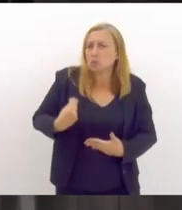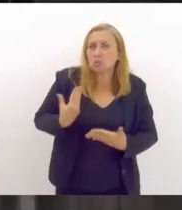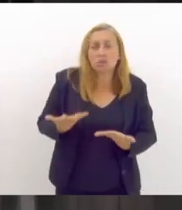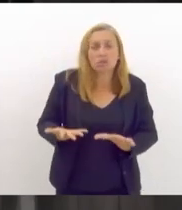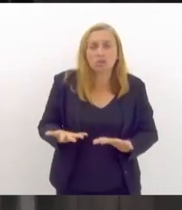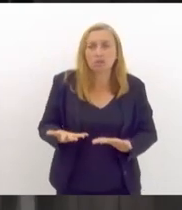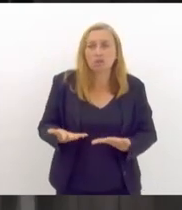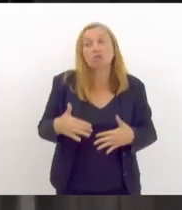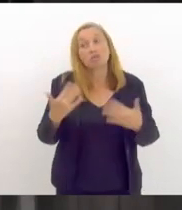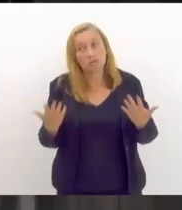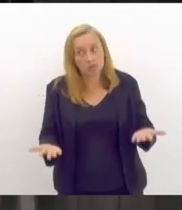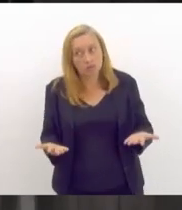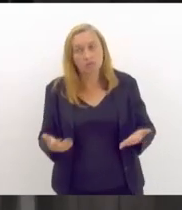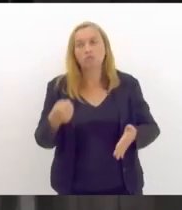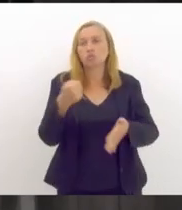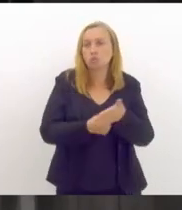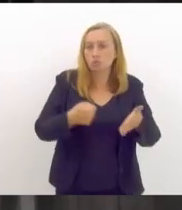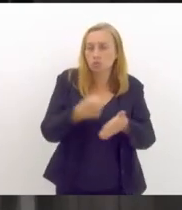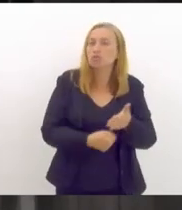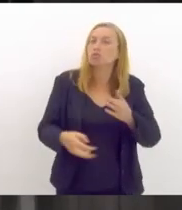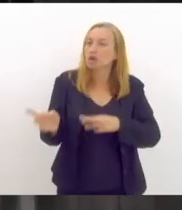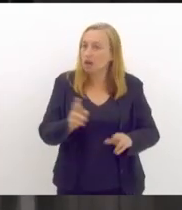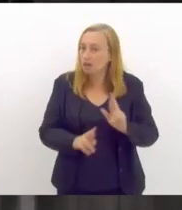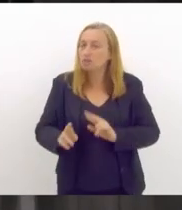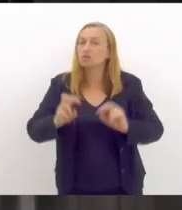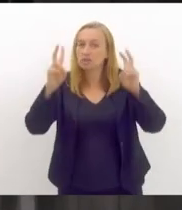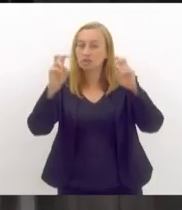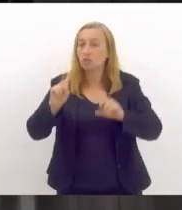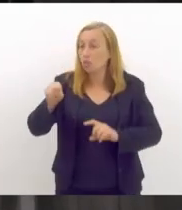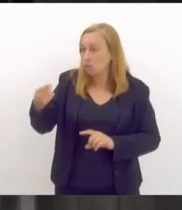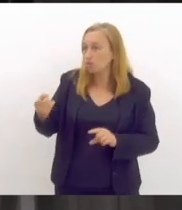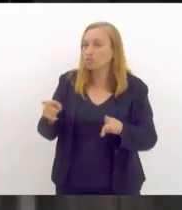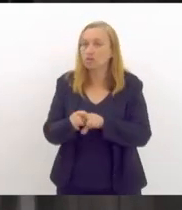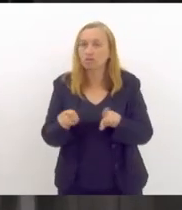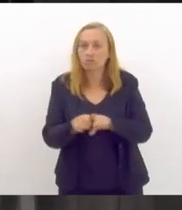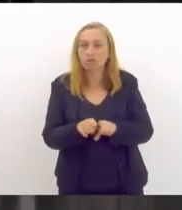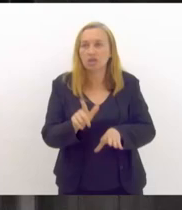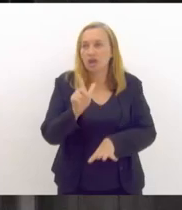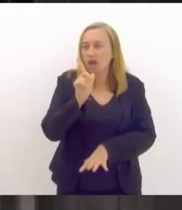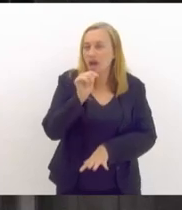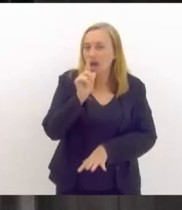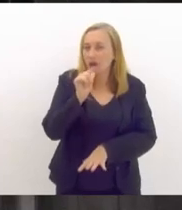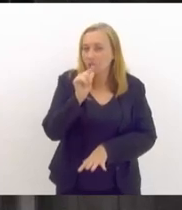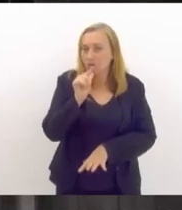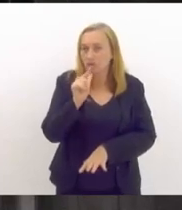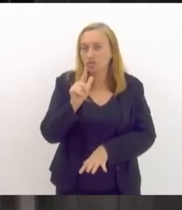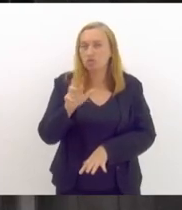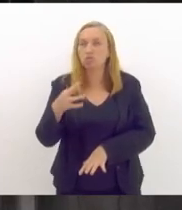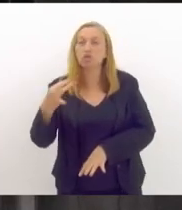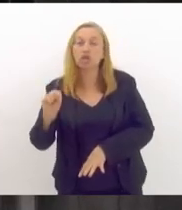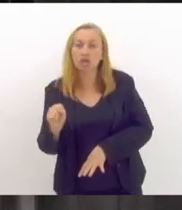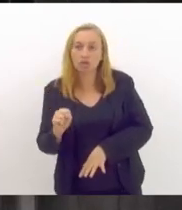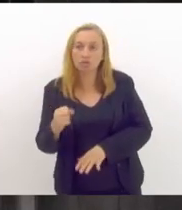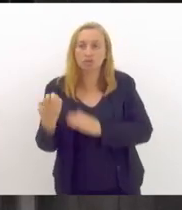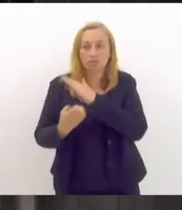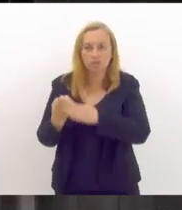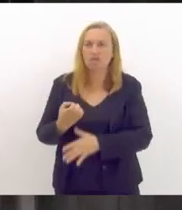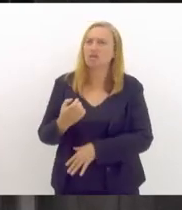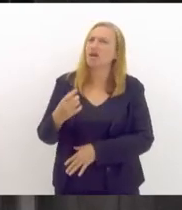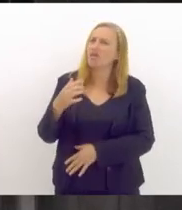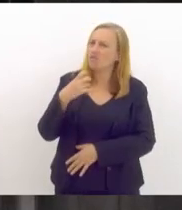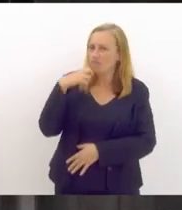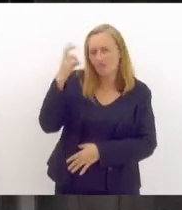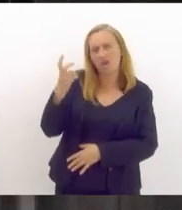então nós vamos estar lutando com relação a isso outra também água dos rios É uma vergonha essa empresa